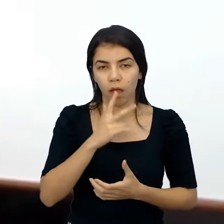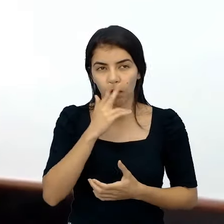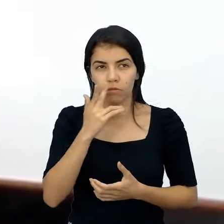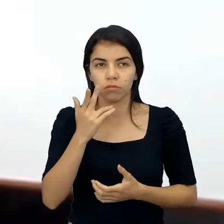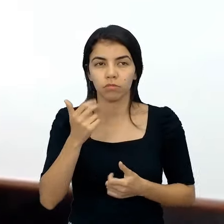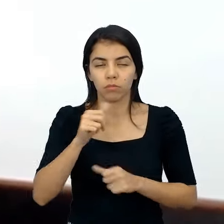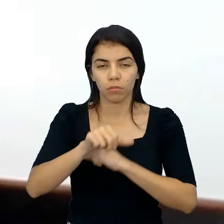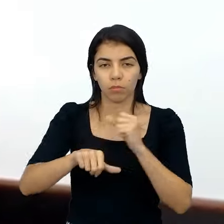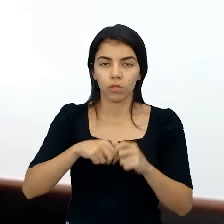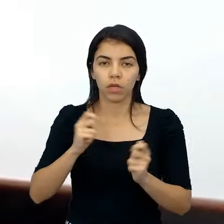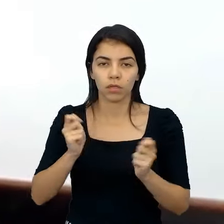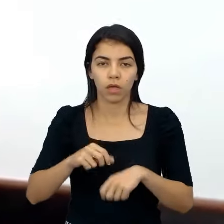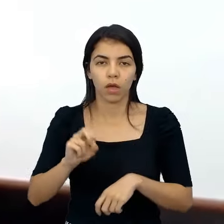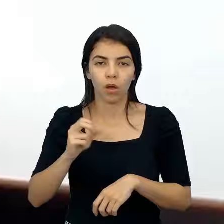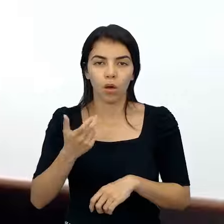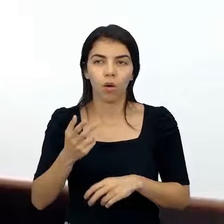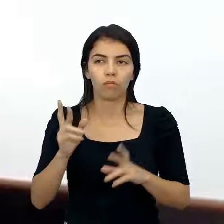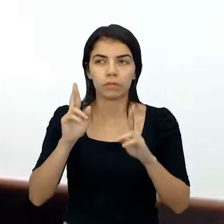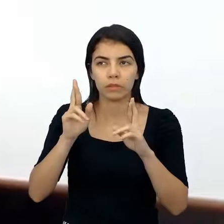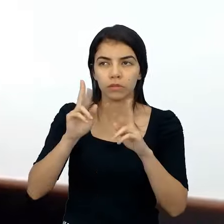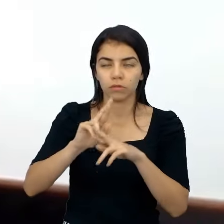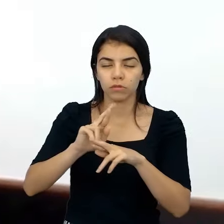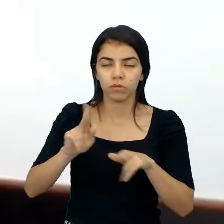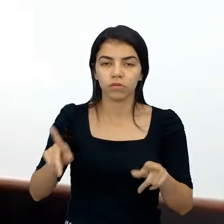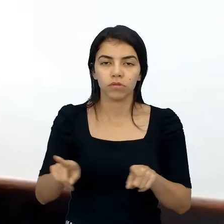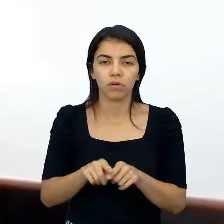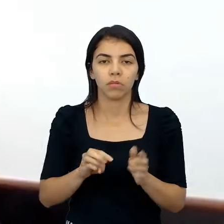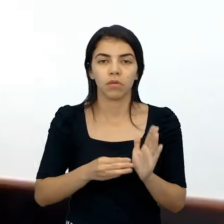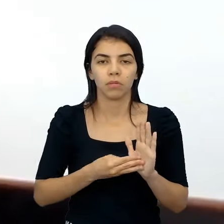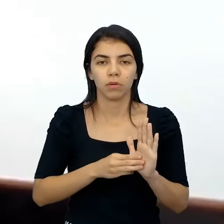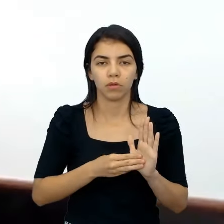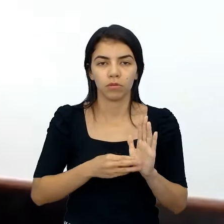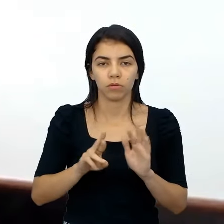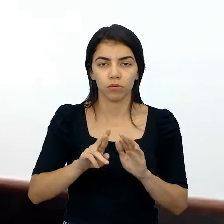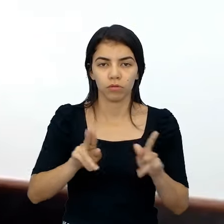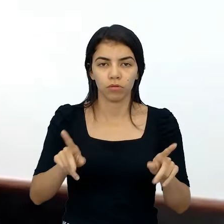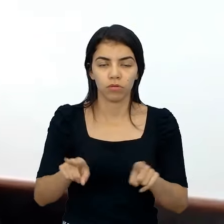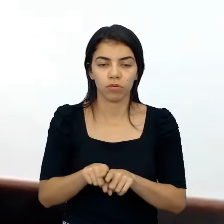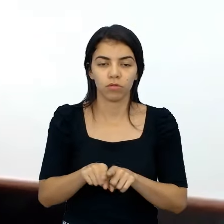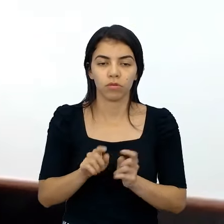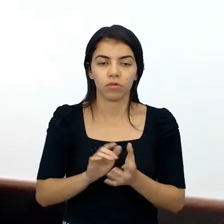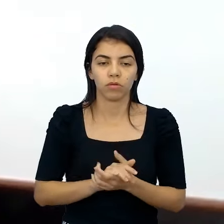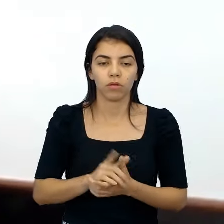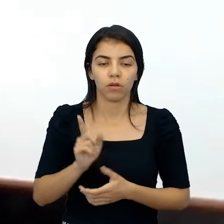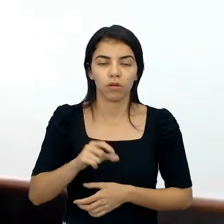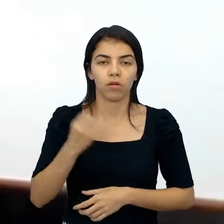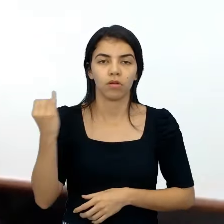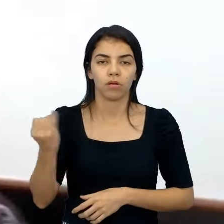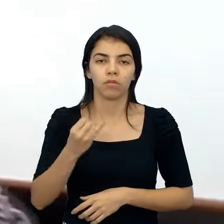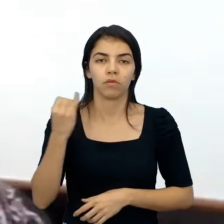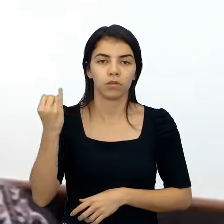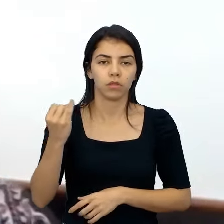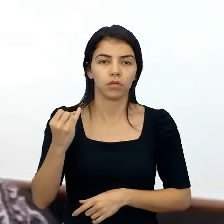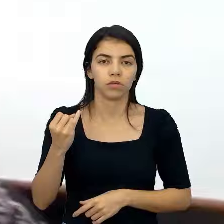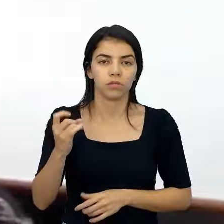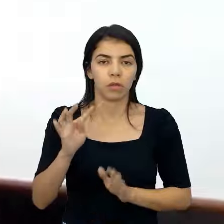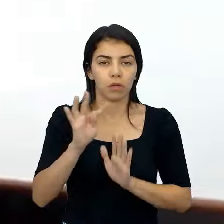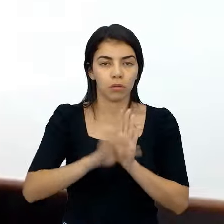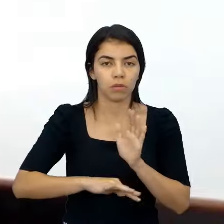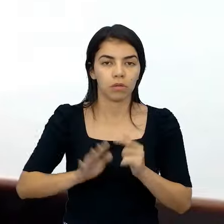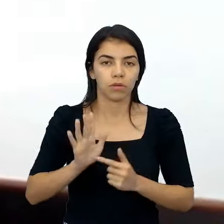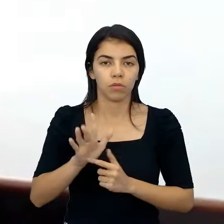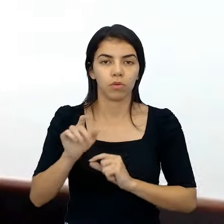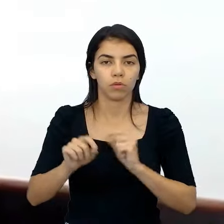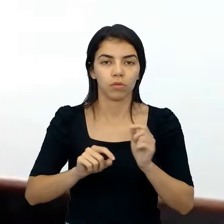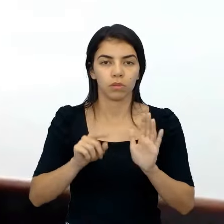mudar, criar outras expectativas, outras metodologias, né, em sala de aula, isso é muito importante. Então, o texto apresenta